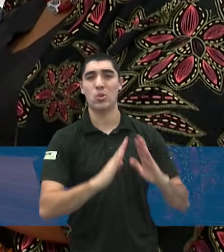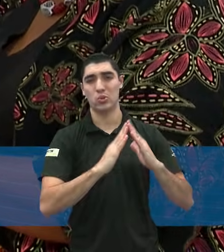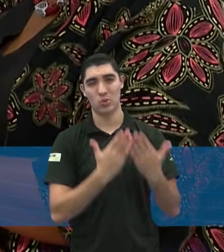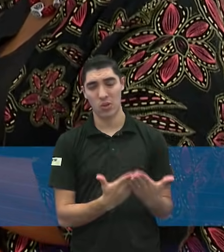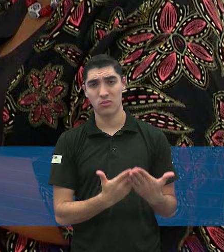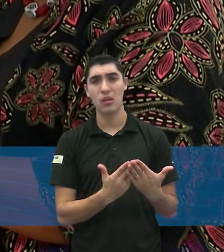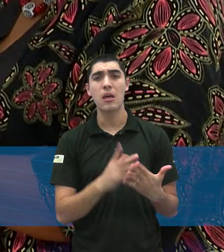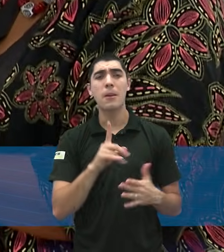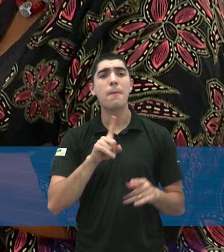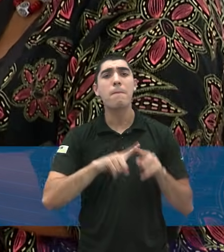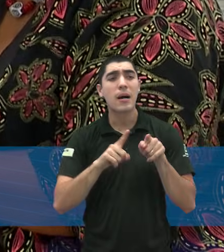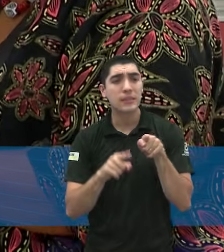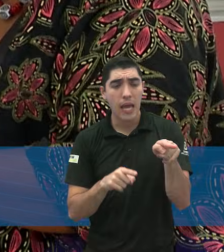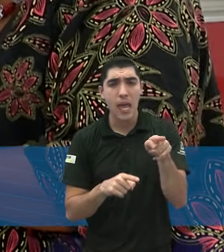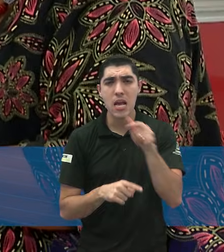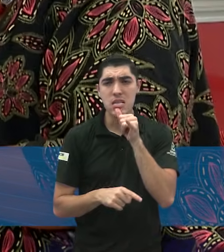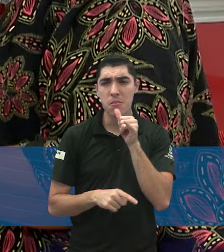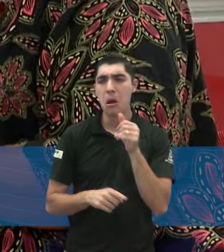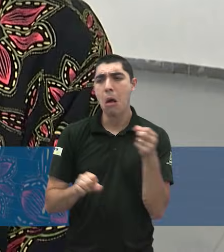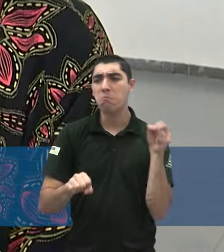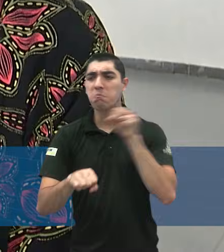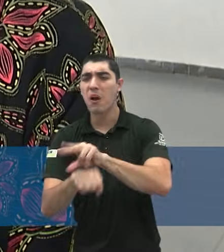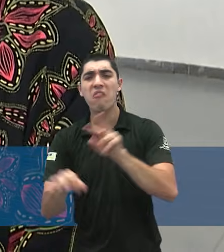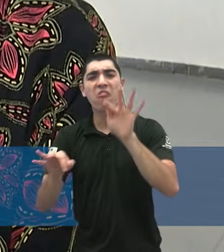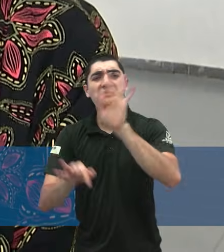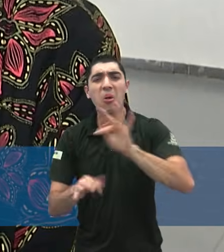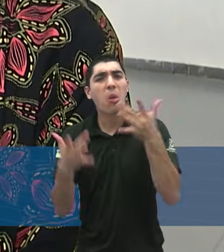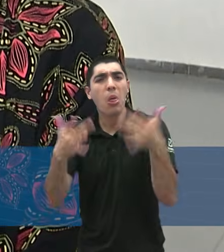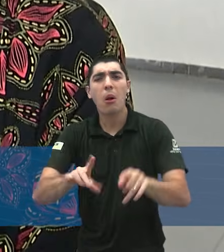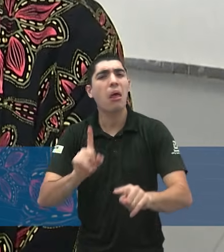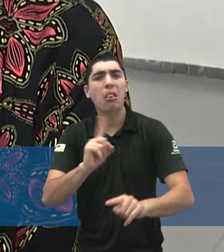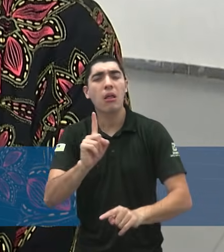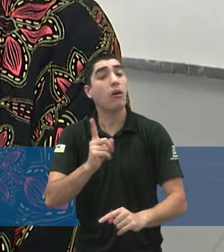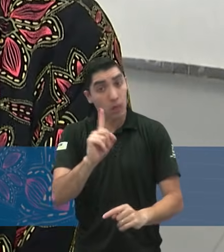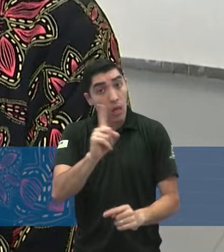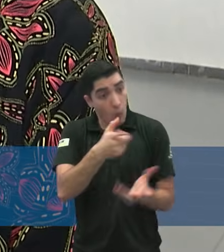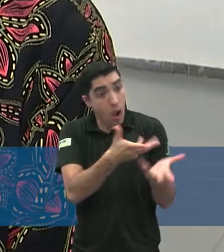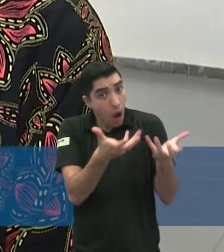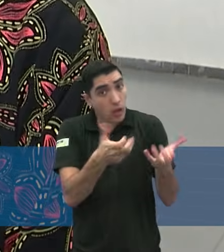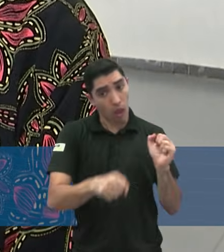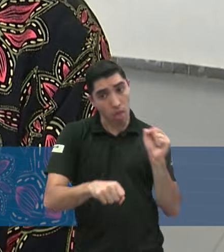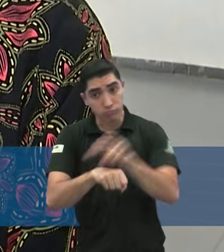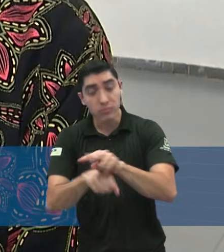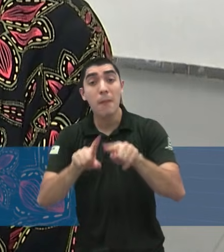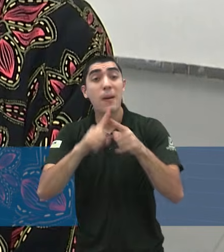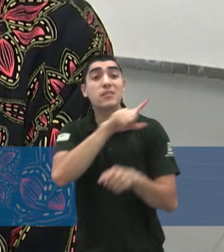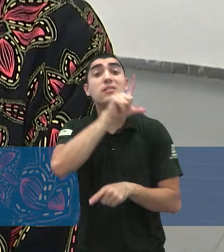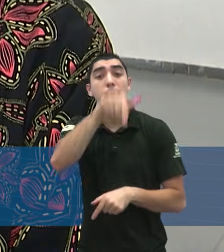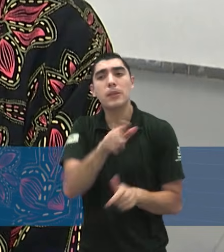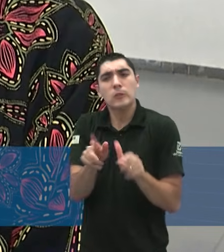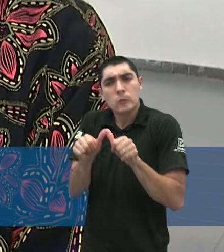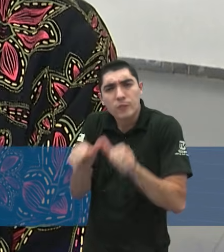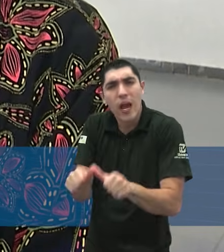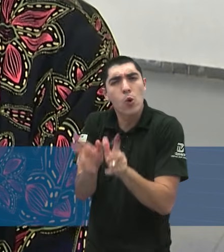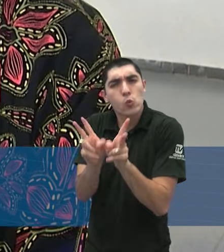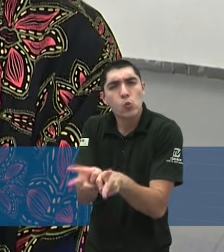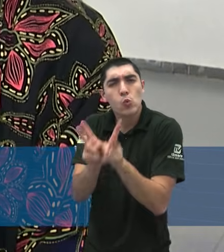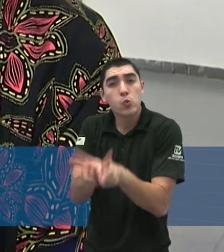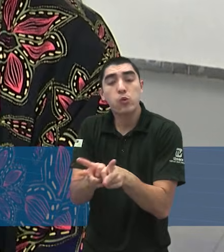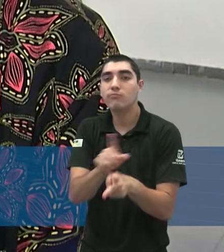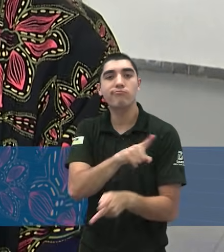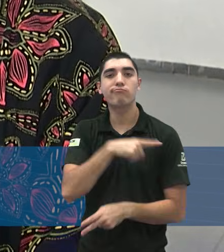aluno entrar, mas ele se manter na instituição e, mais que isso, ele terminar o seu curso, né, de